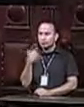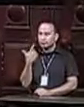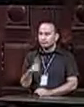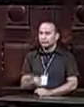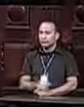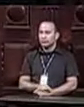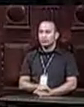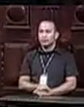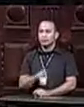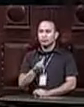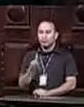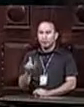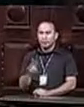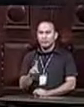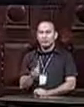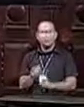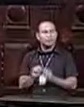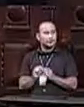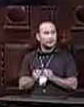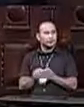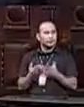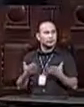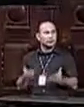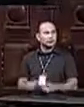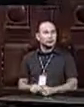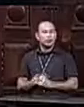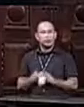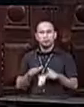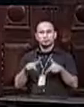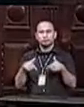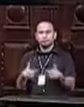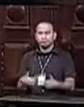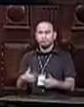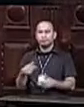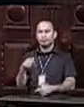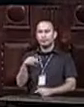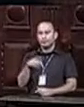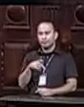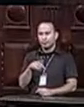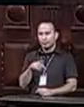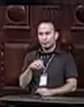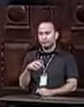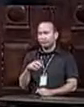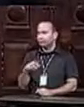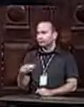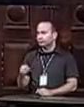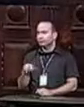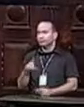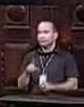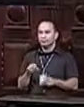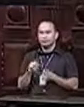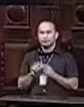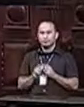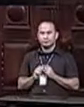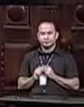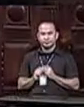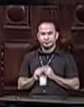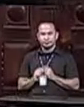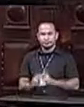é introduzir isenções novas, mantermos a atual política que beneficia o setor têxtil